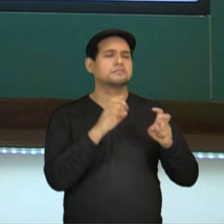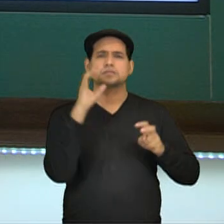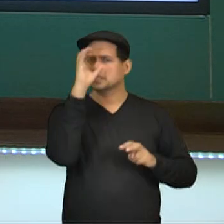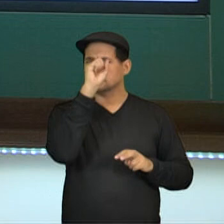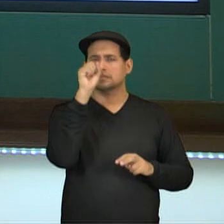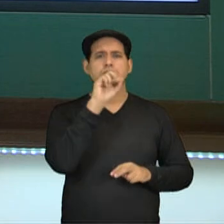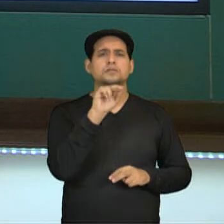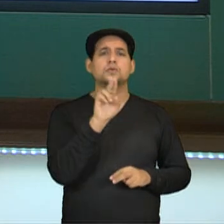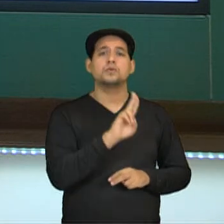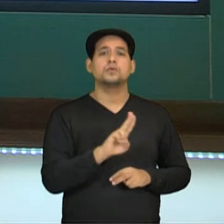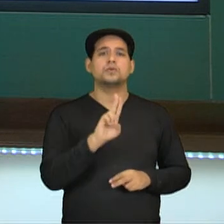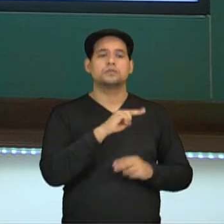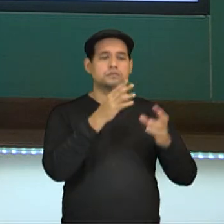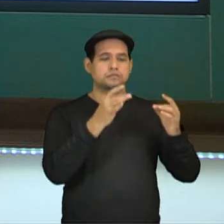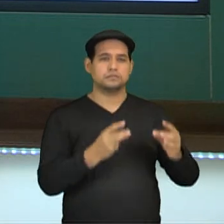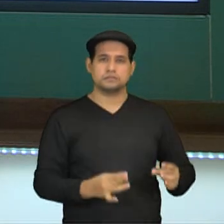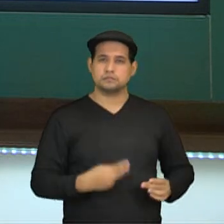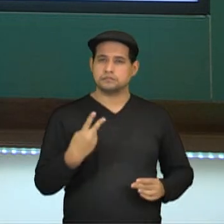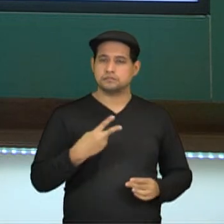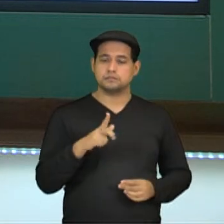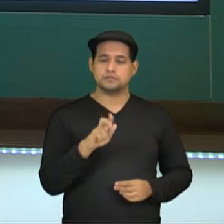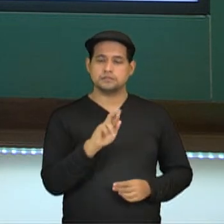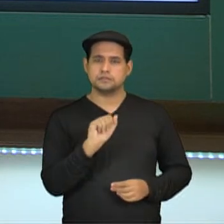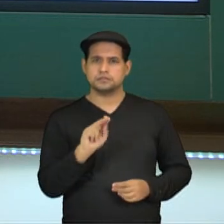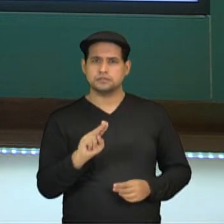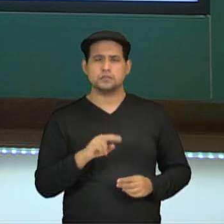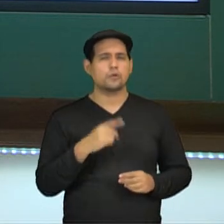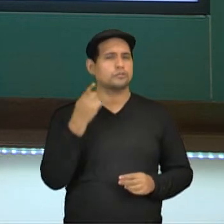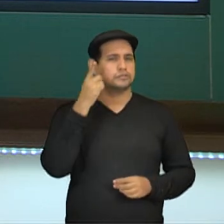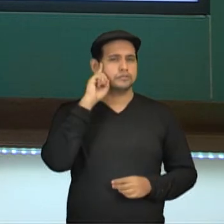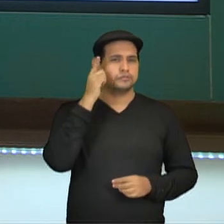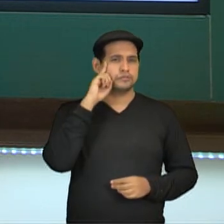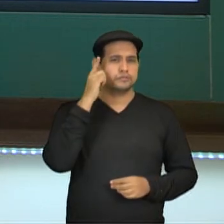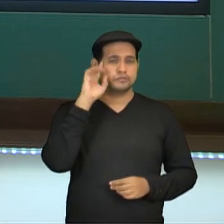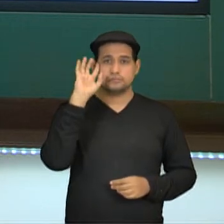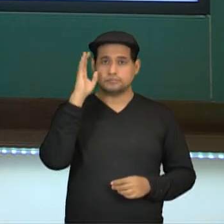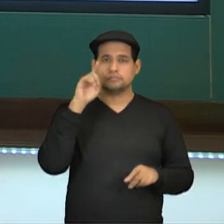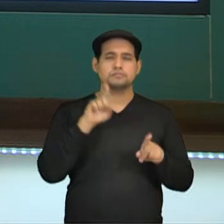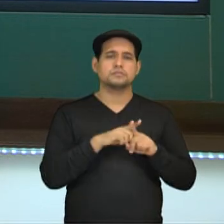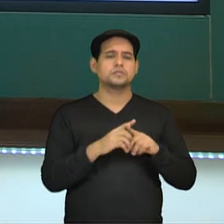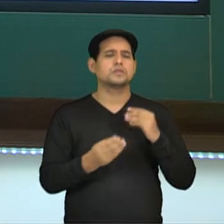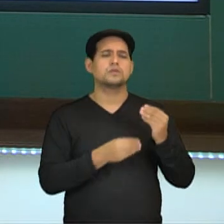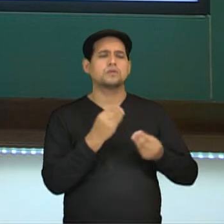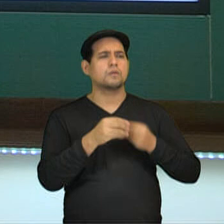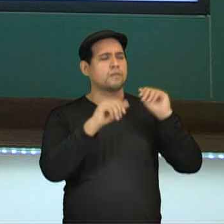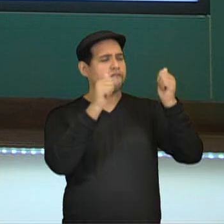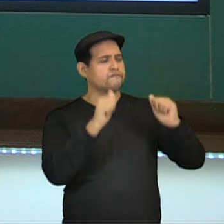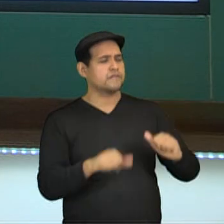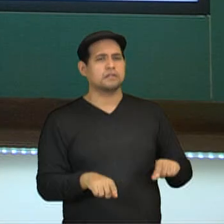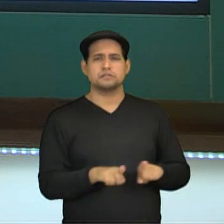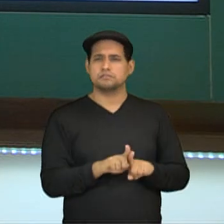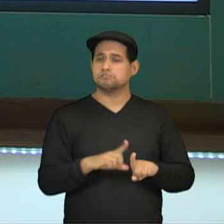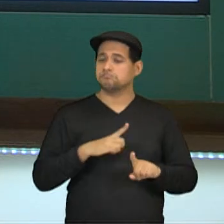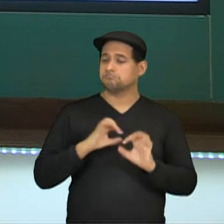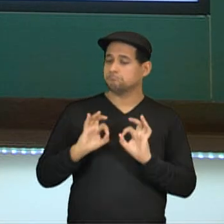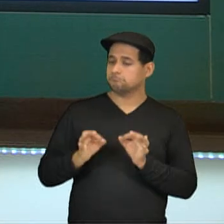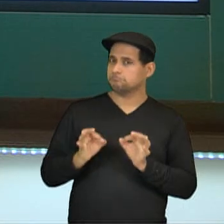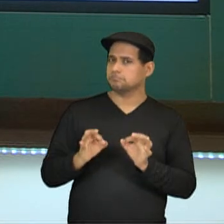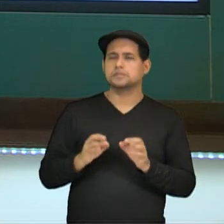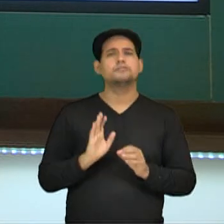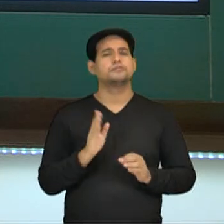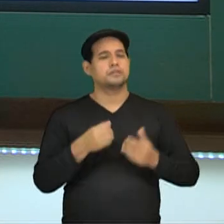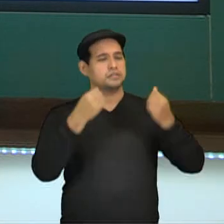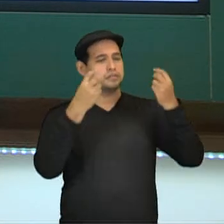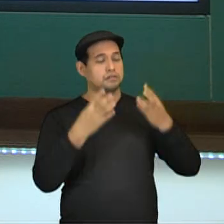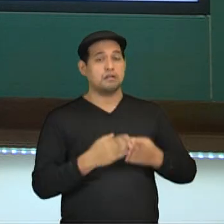Uma aplicação de equação do segundo grau com problemas do cotidiano e como verificar se a solução está correta. Então, como eu